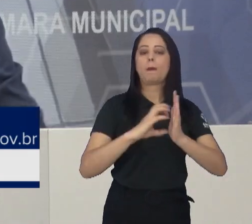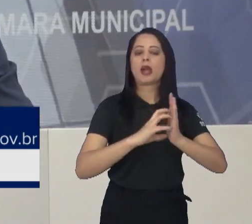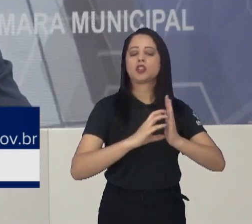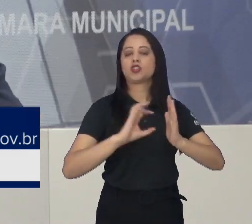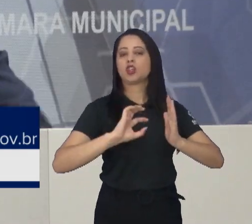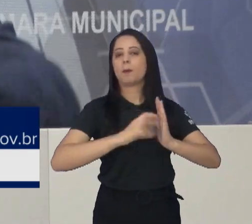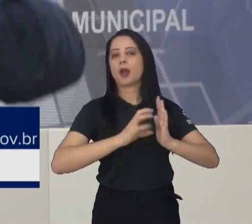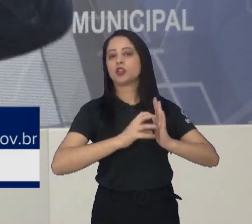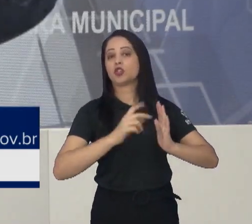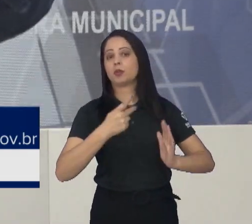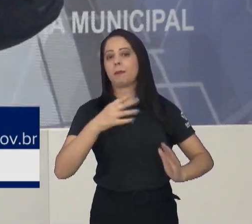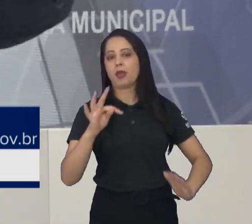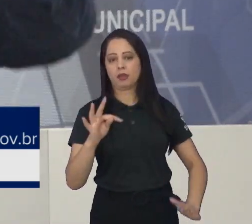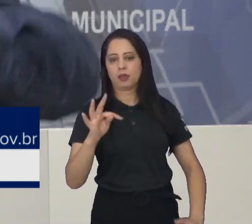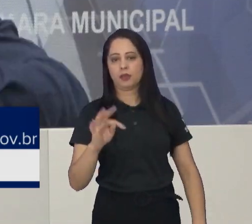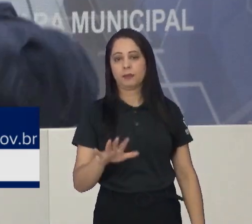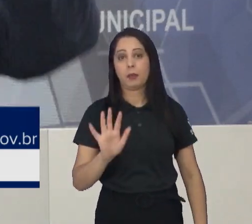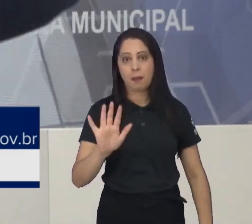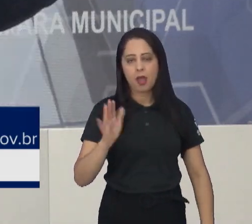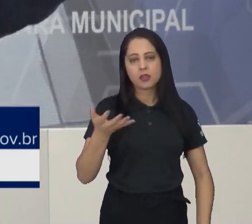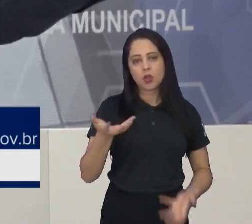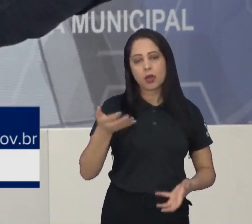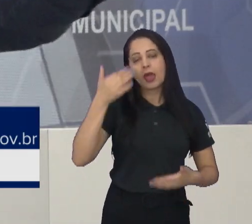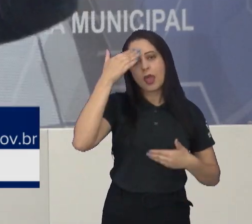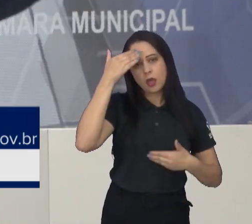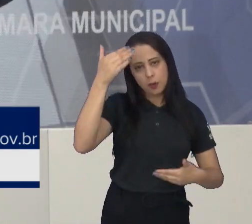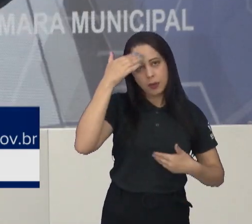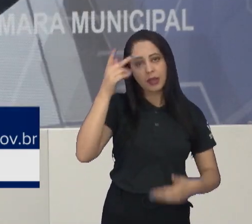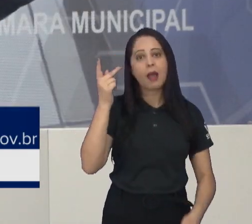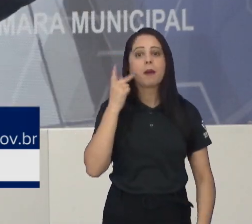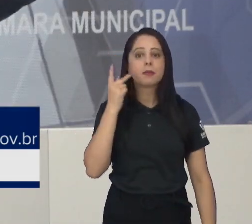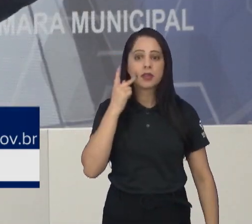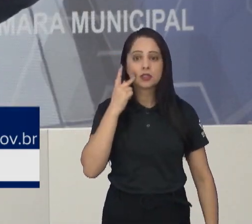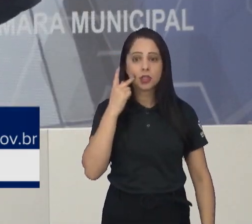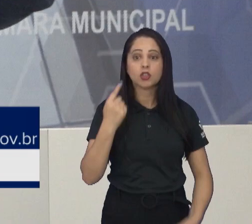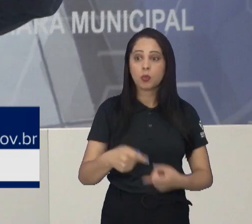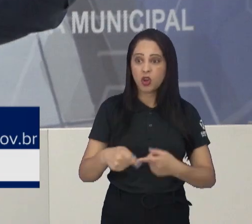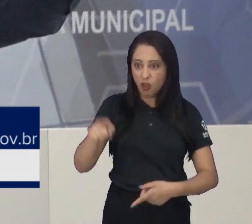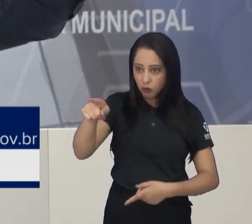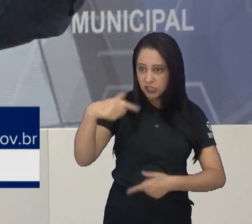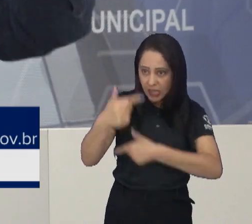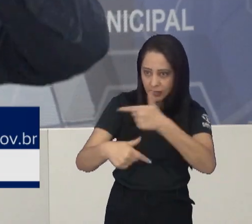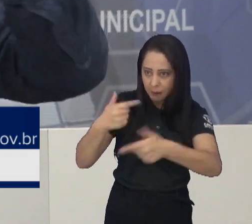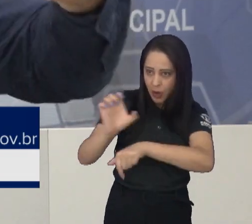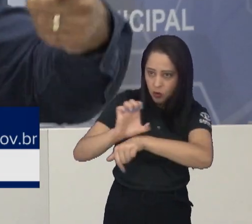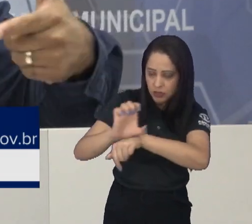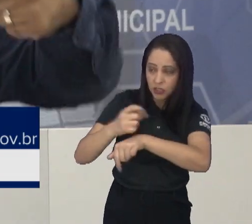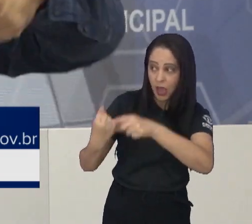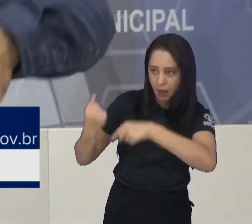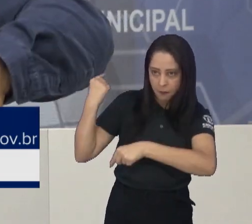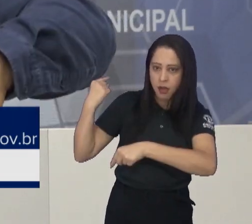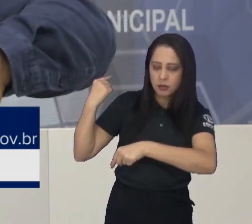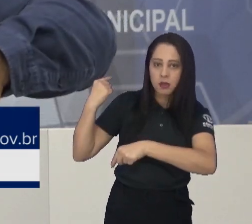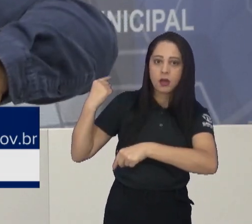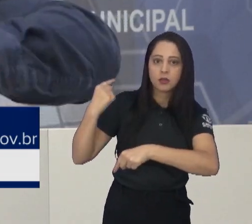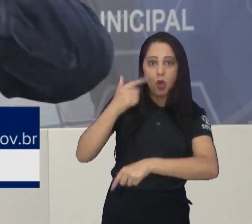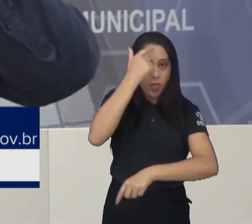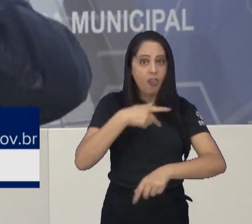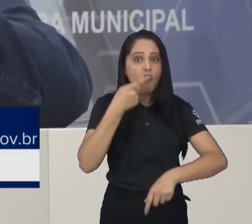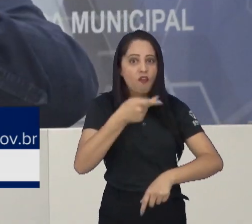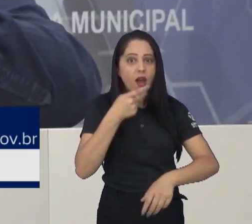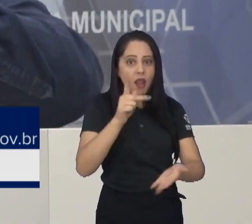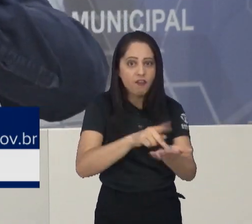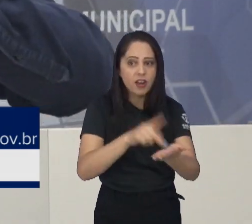aliás, agradecer ao vereador Pascucci que veio dessa declaração, porque era estagiário na época, ou seja, o que eu falei aqui,